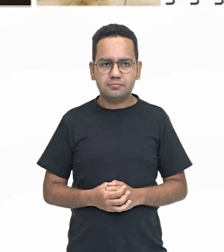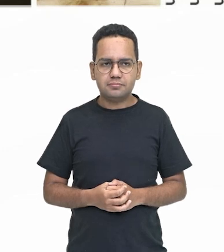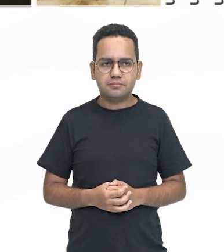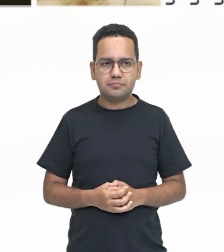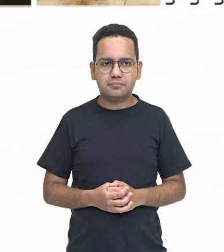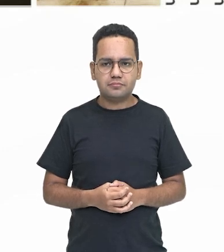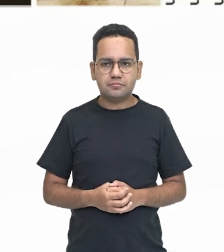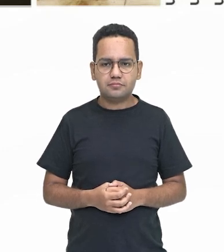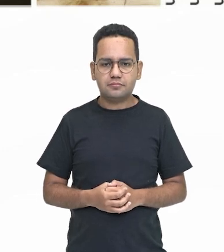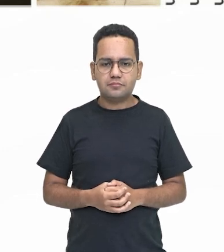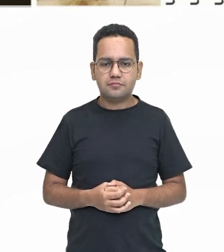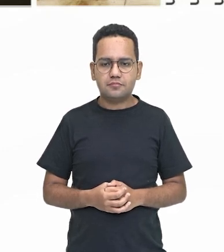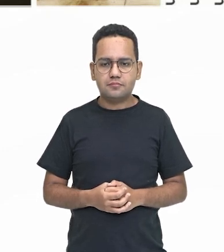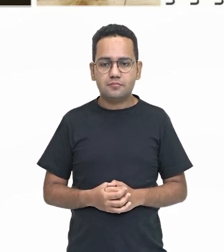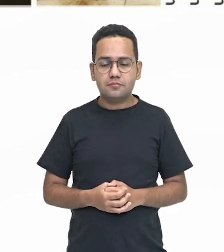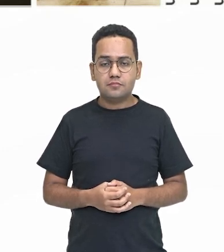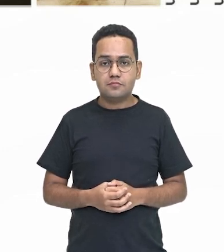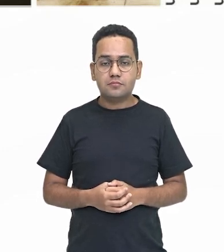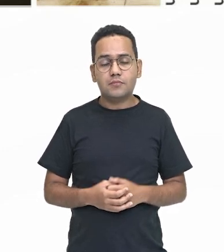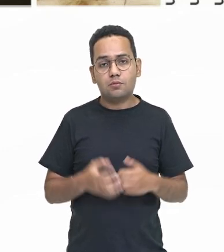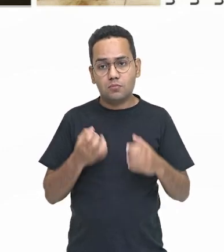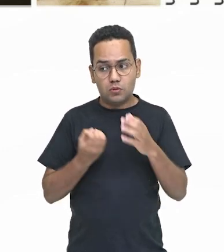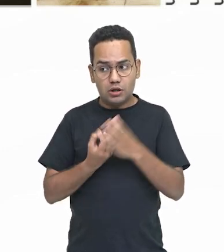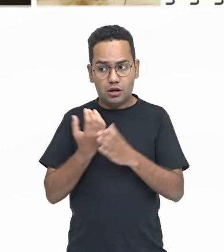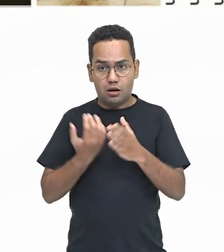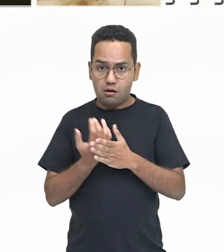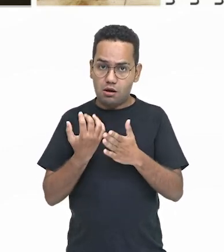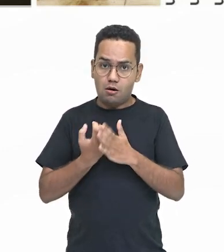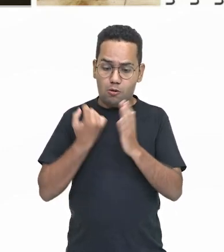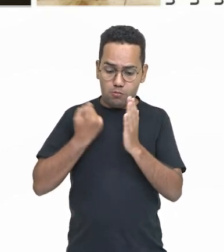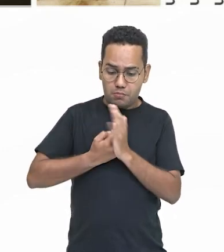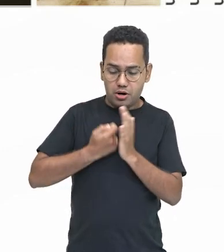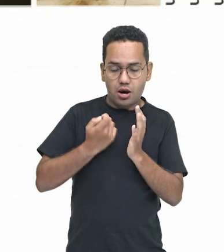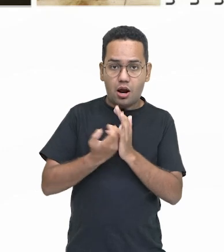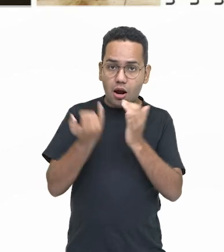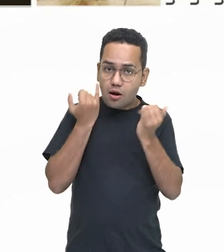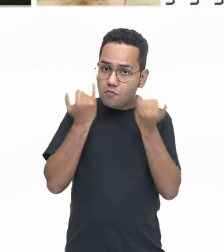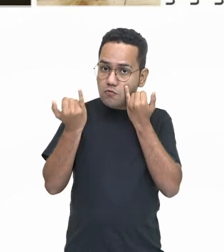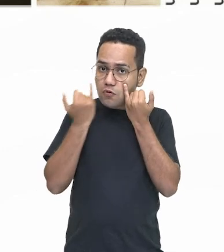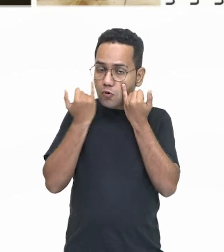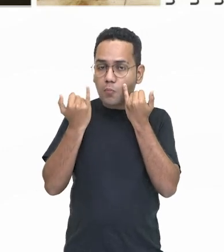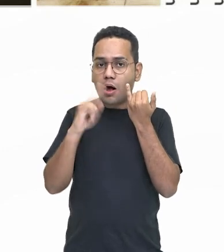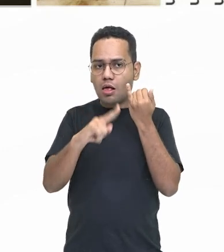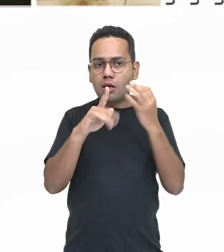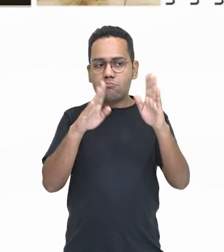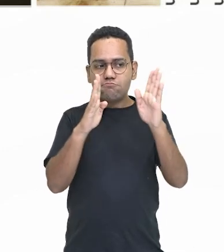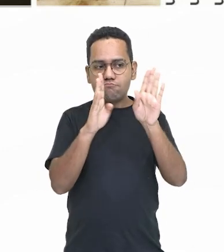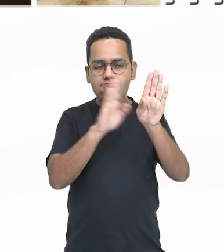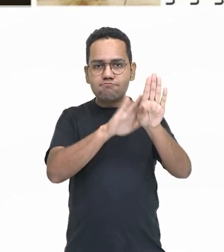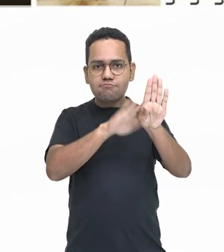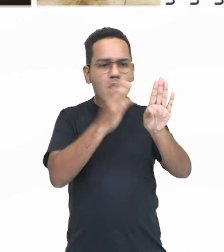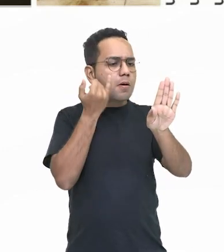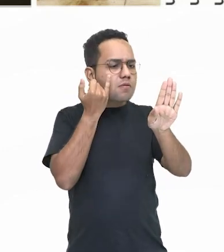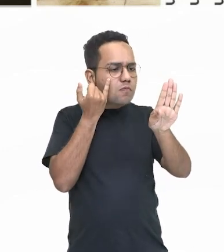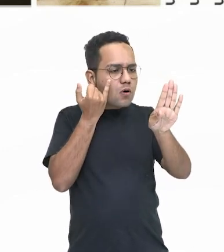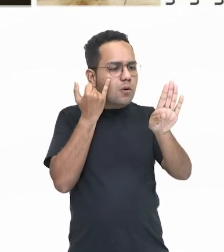são obrigados a informar qual é a potência do aparelho. Porque com a informação da